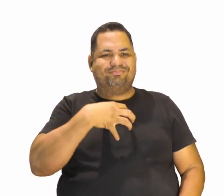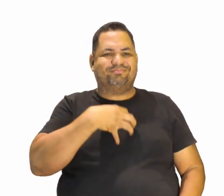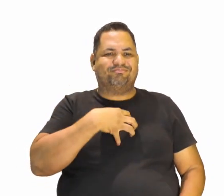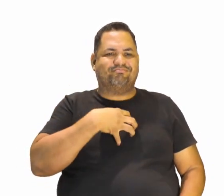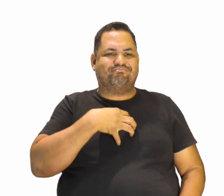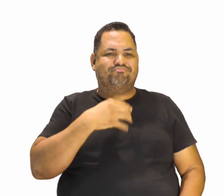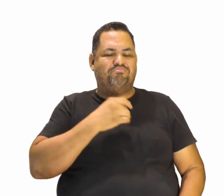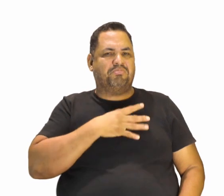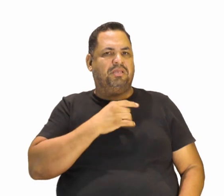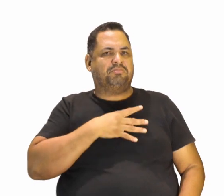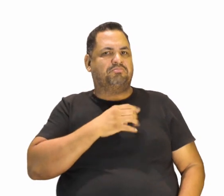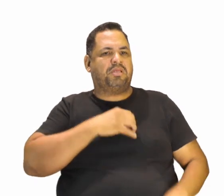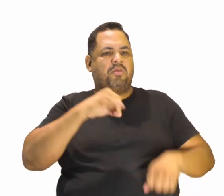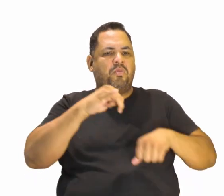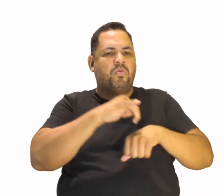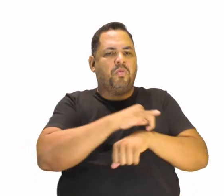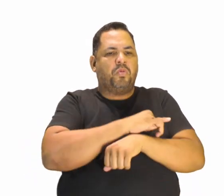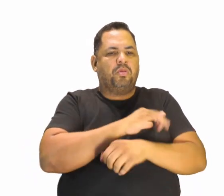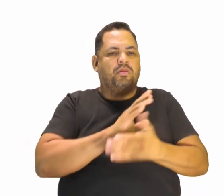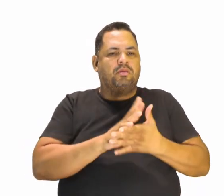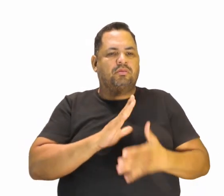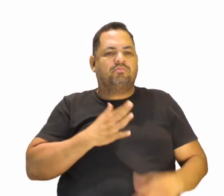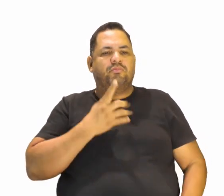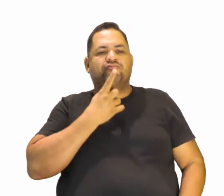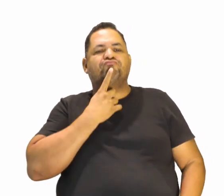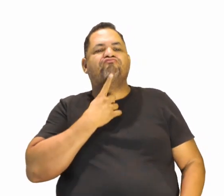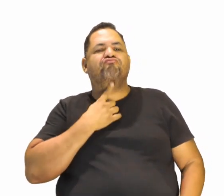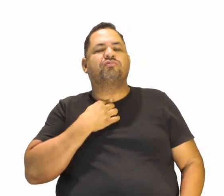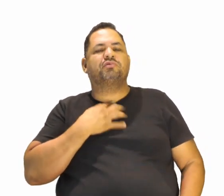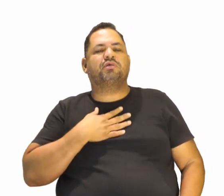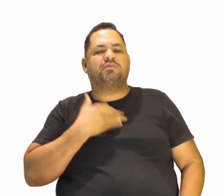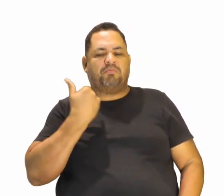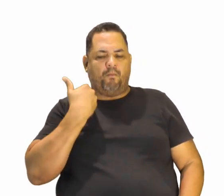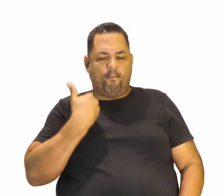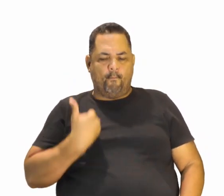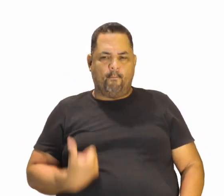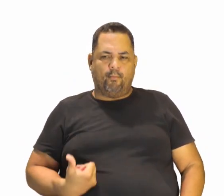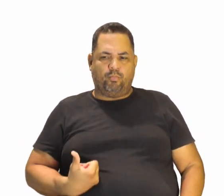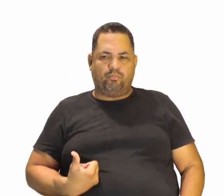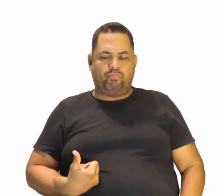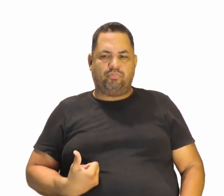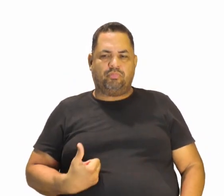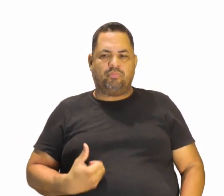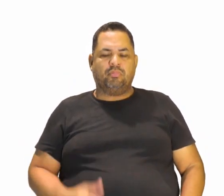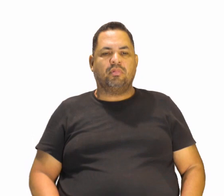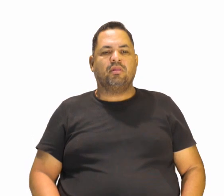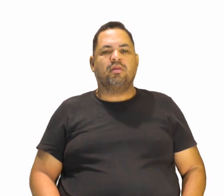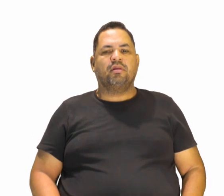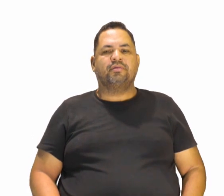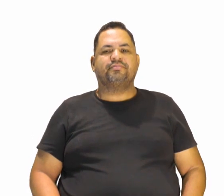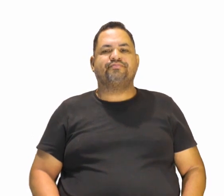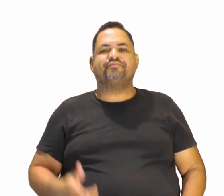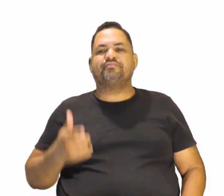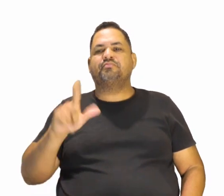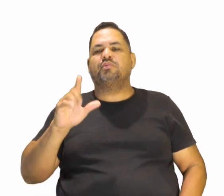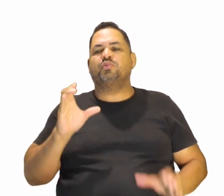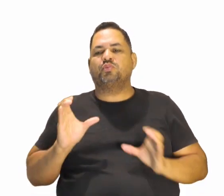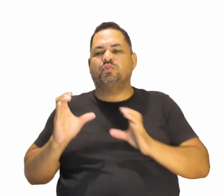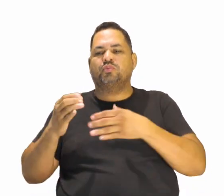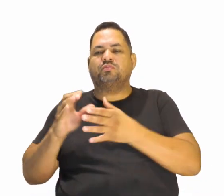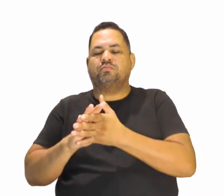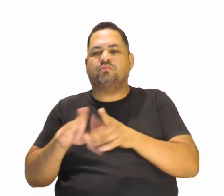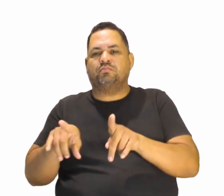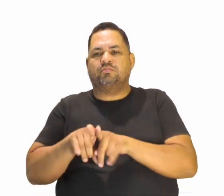de engordar, um desejo permanente de emagrecer, tá? Um outro grupo que a gente percebe são